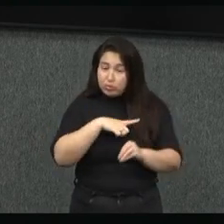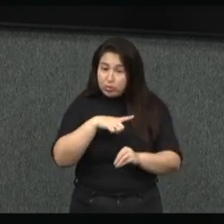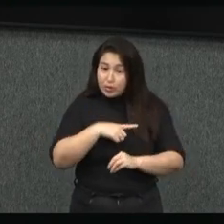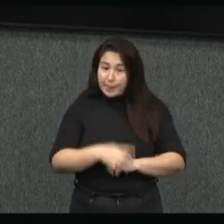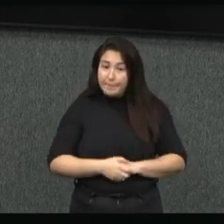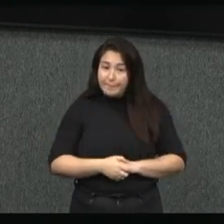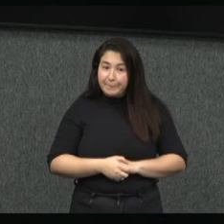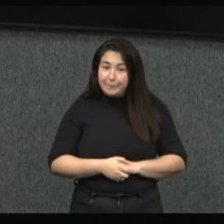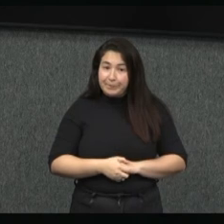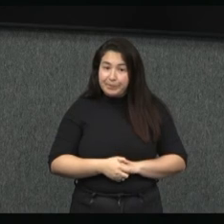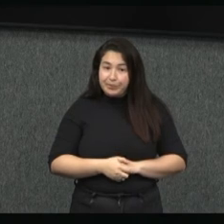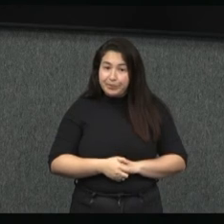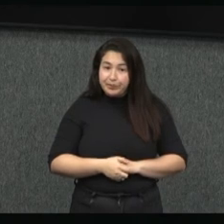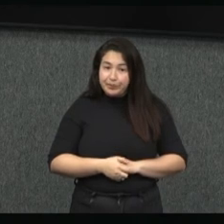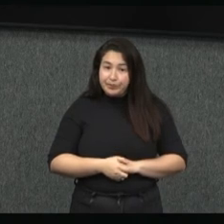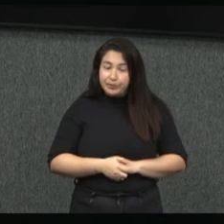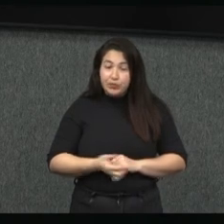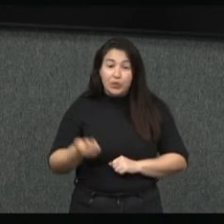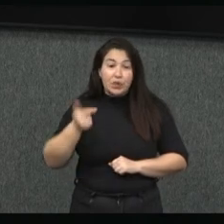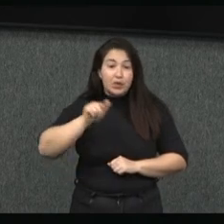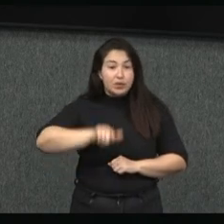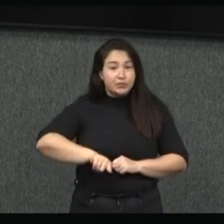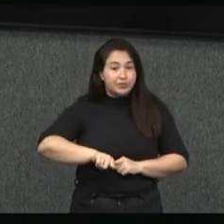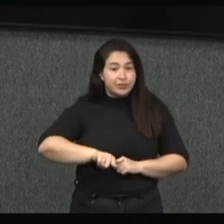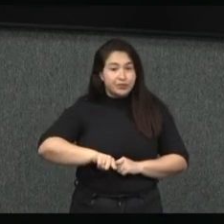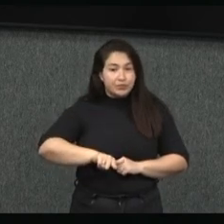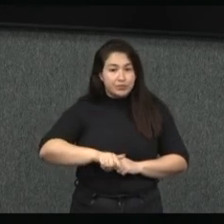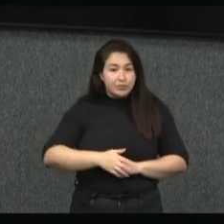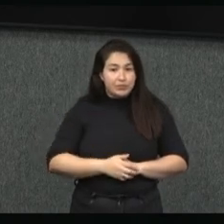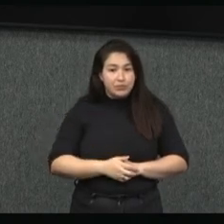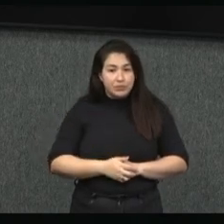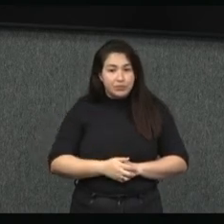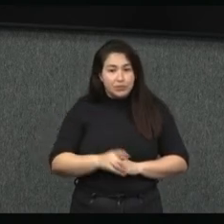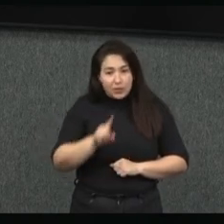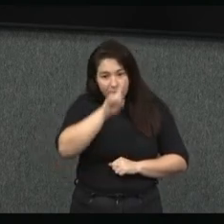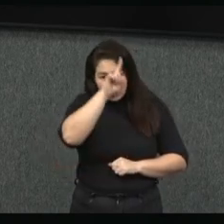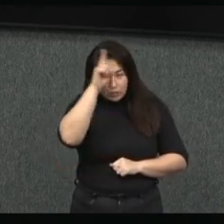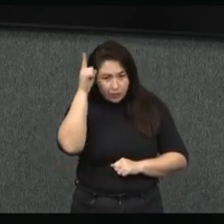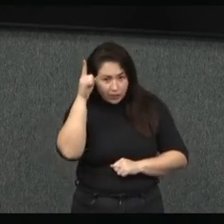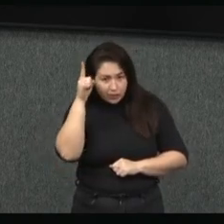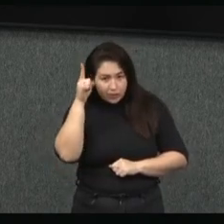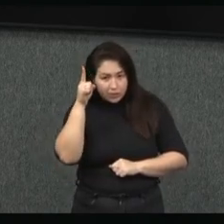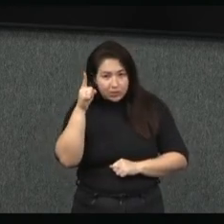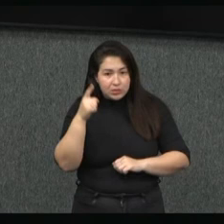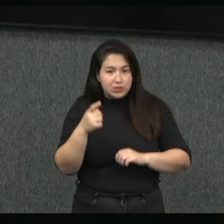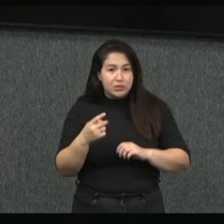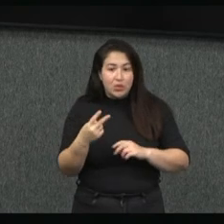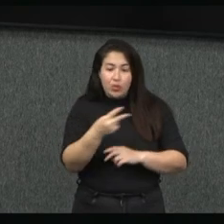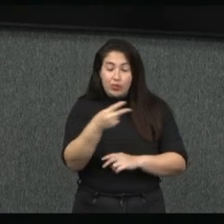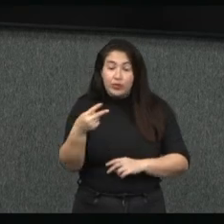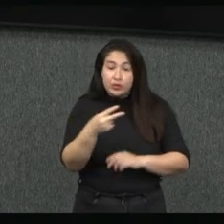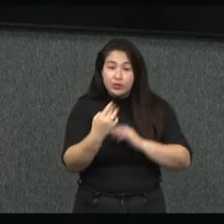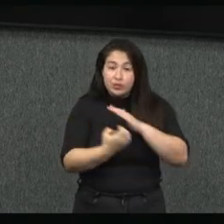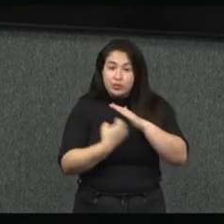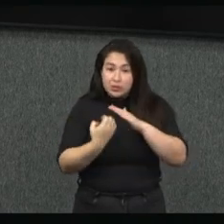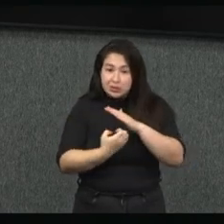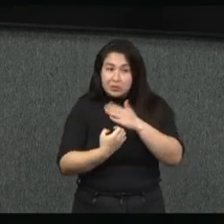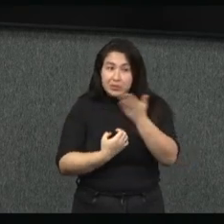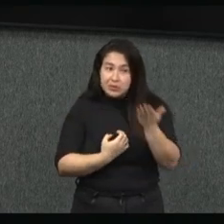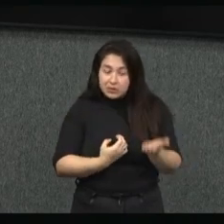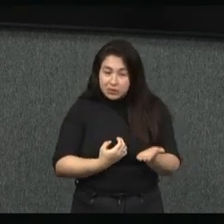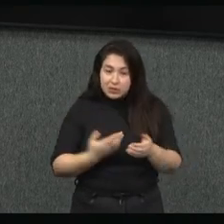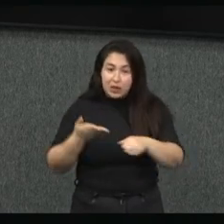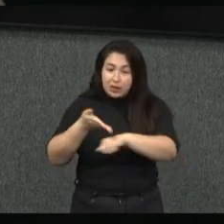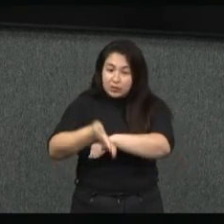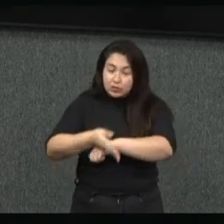um programa de incubação, de inovação corporativa, com 22 empresas hoje de grande porte atuando